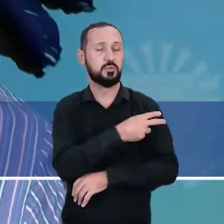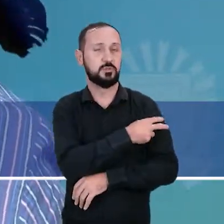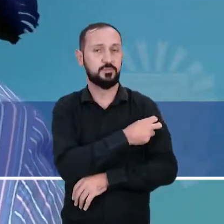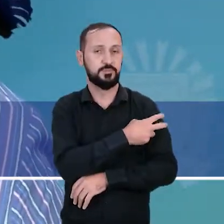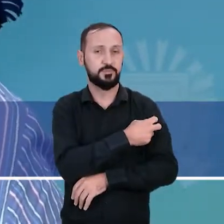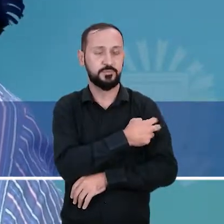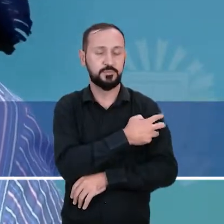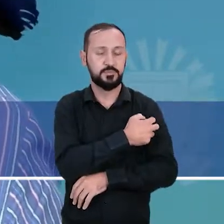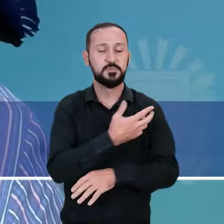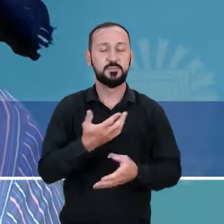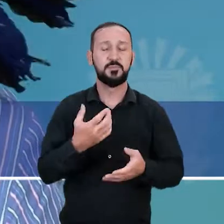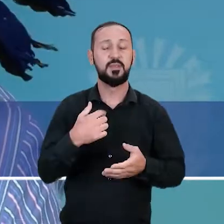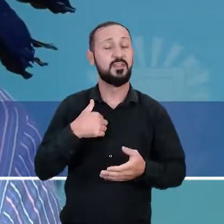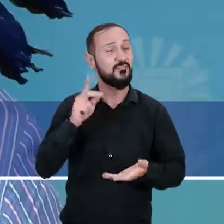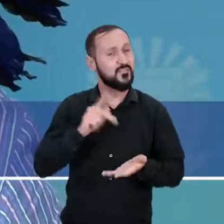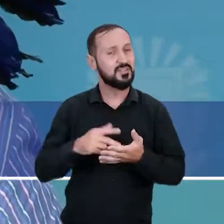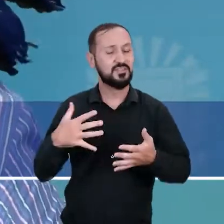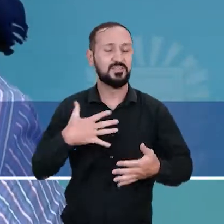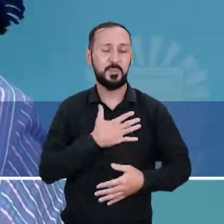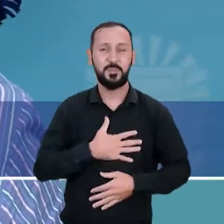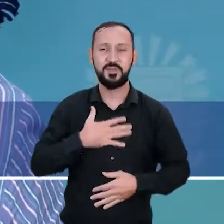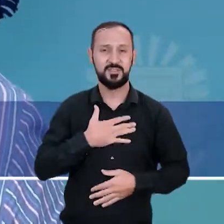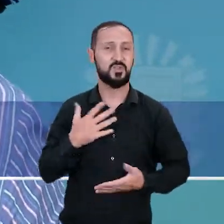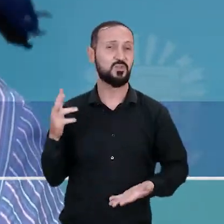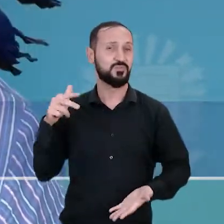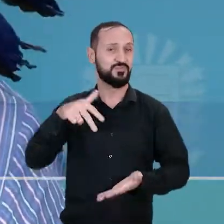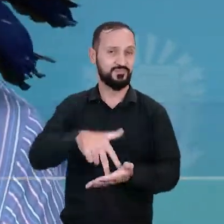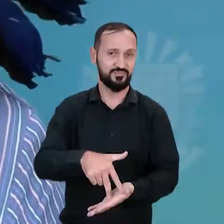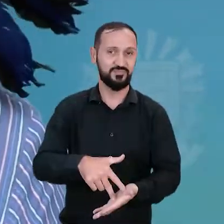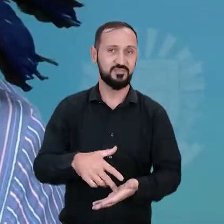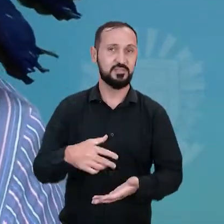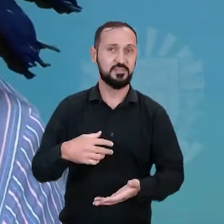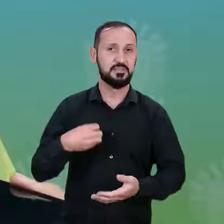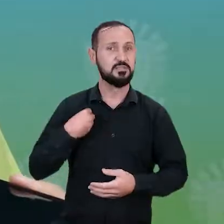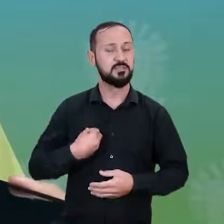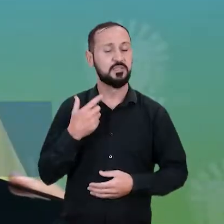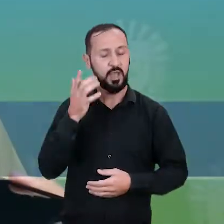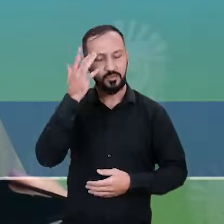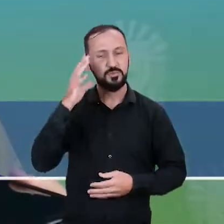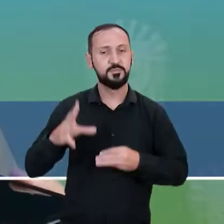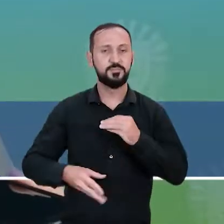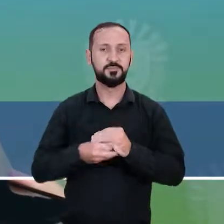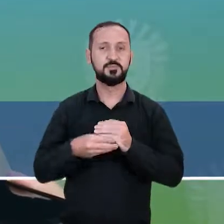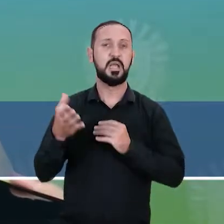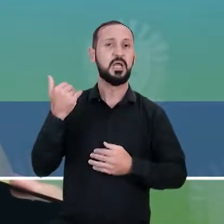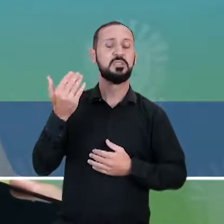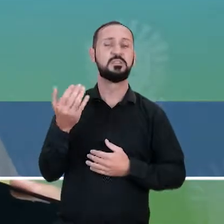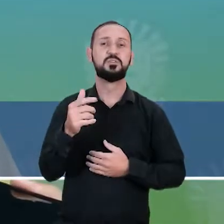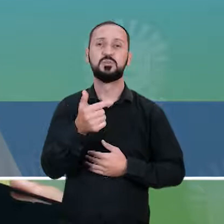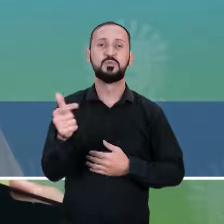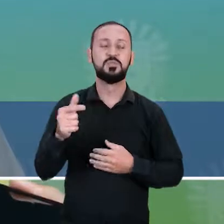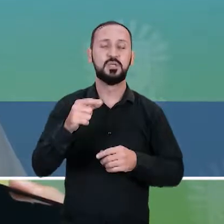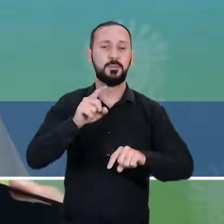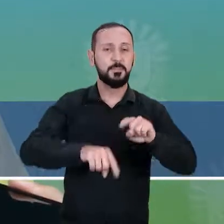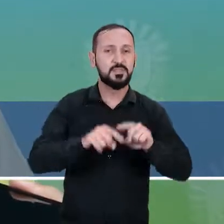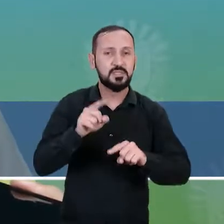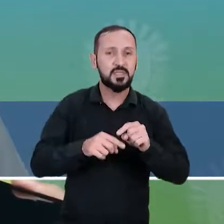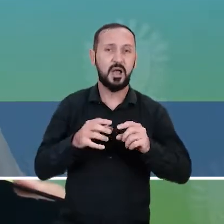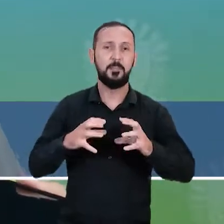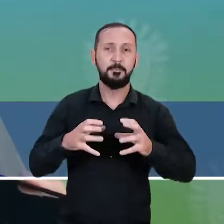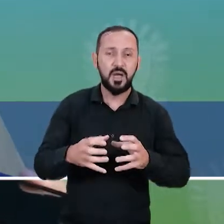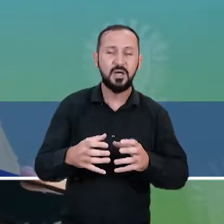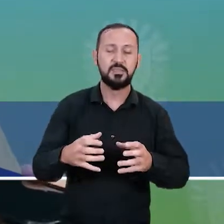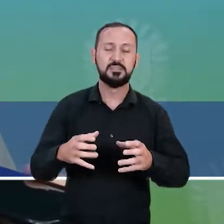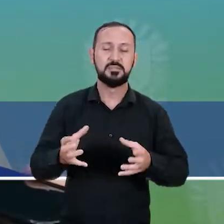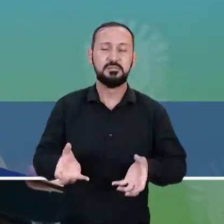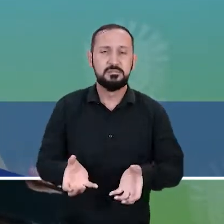indígena Marçal de Souza, é um prazer estar aqui e a gente tem muito a somar. Antes nós não tínhamos implementos, máquina, né? Principalmente